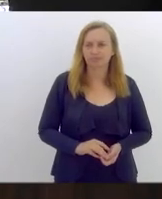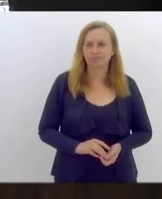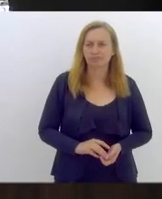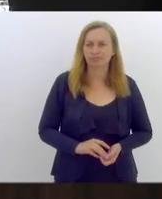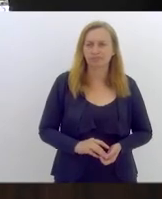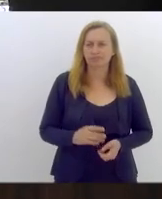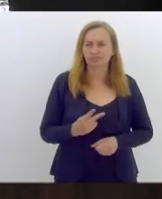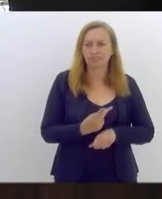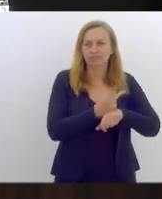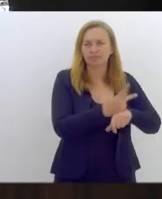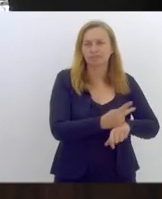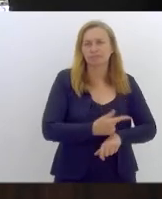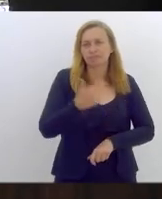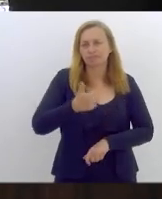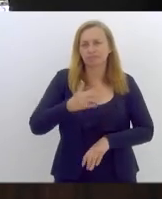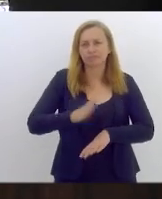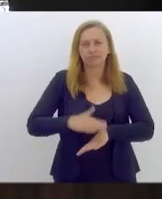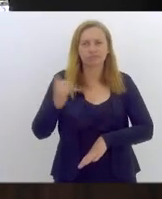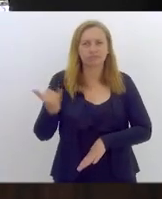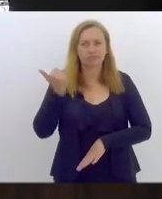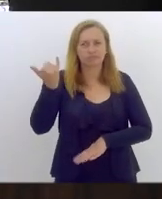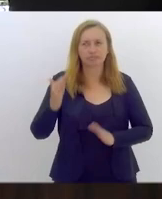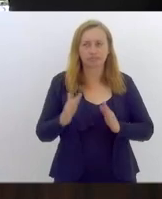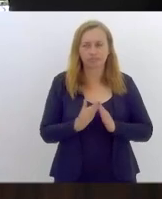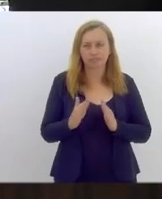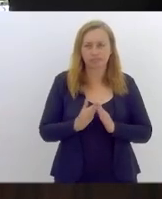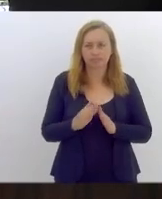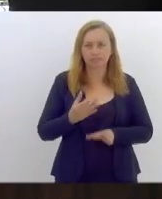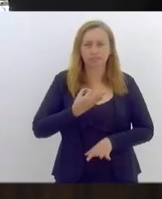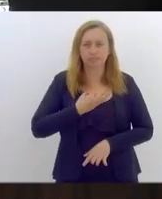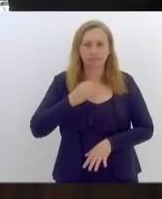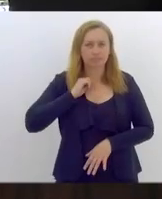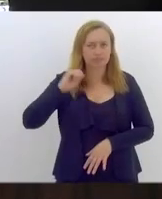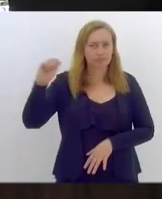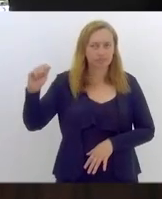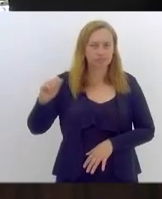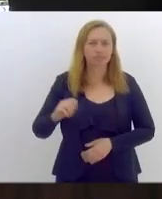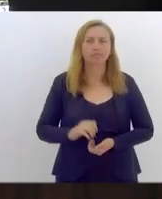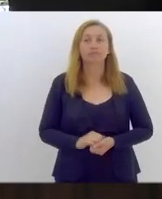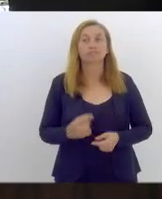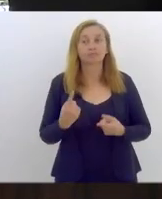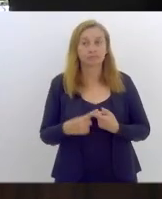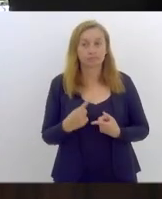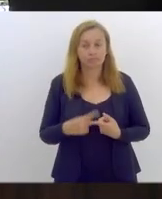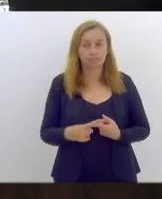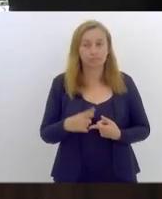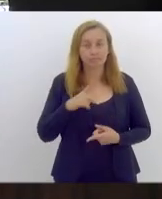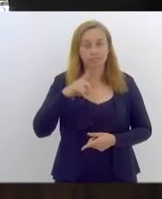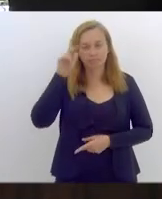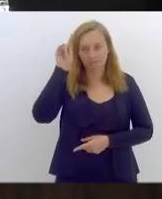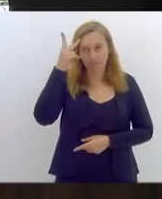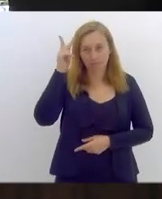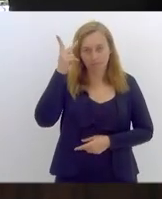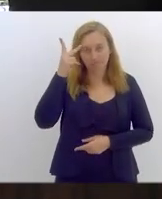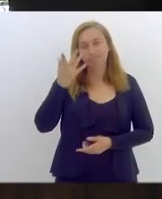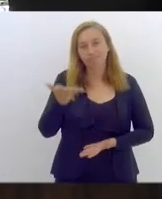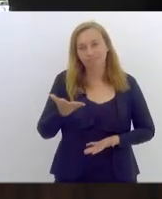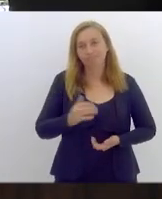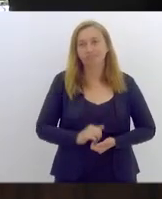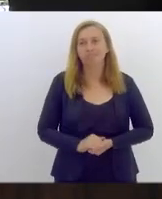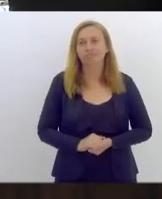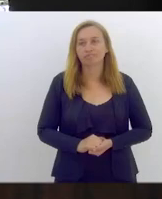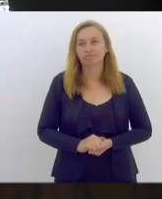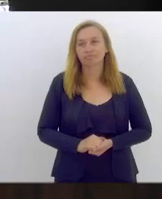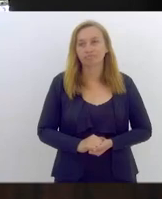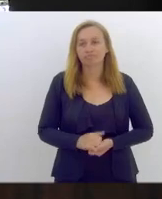mais importante dessa casa. Não vou tirar o prêmio da Medalha Tiradentes desse lugar, porque tem uma história que